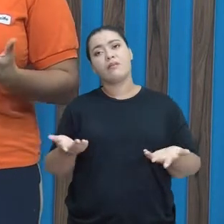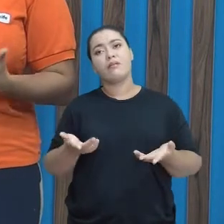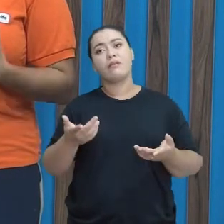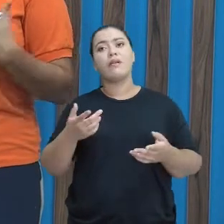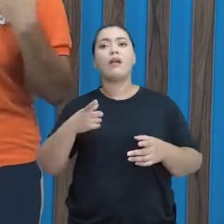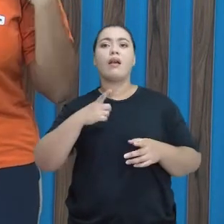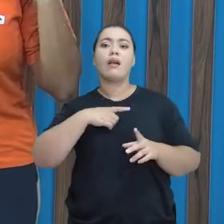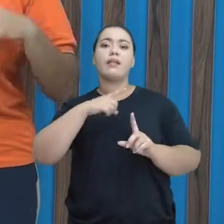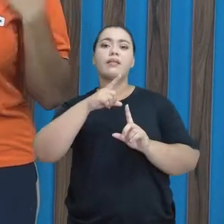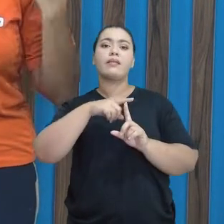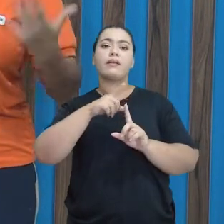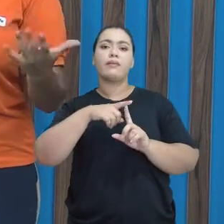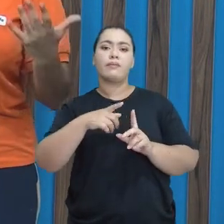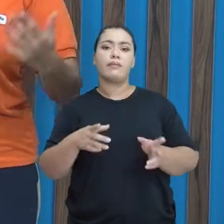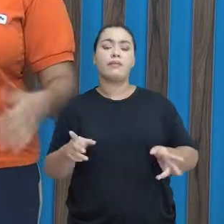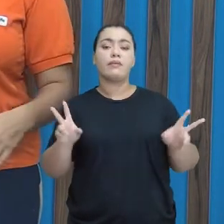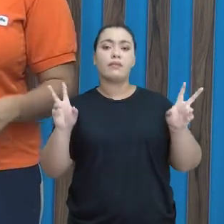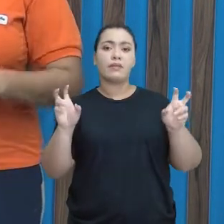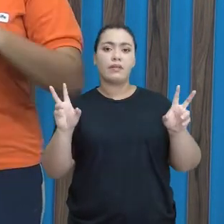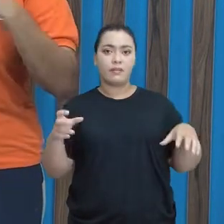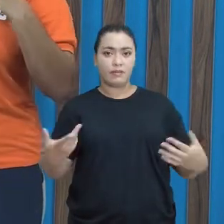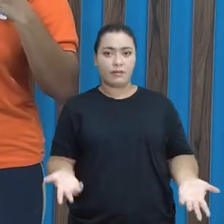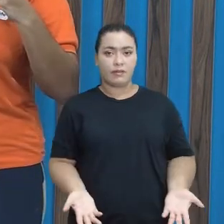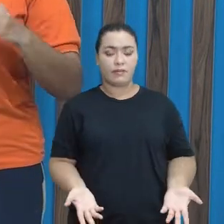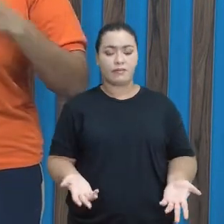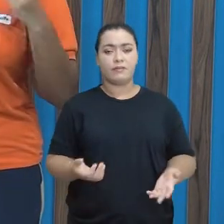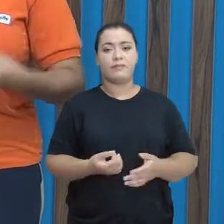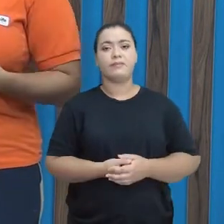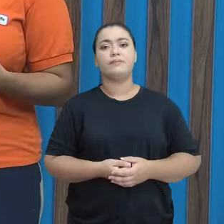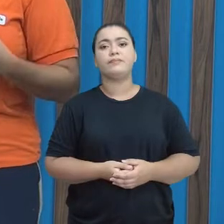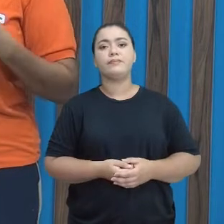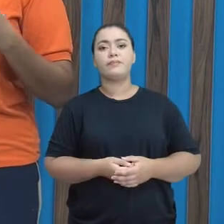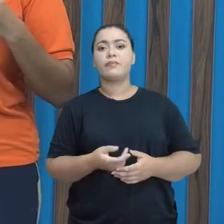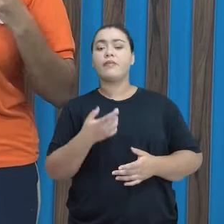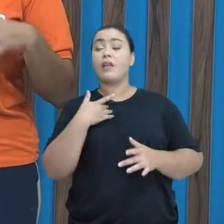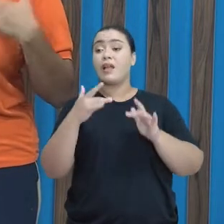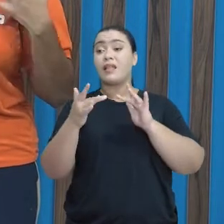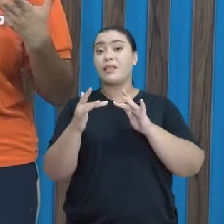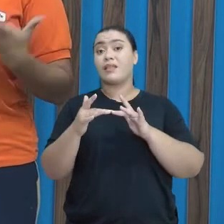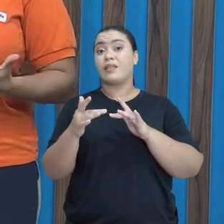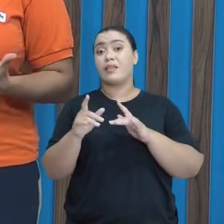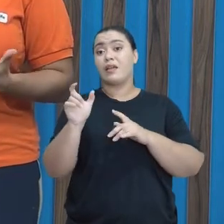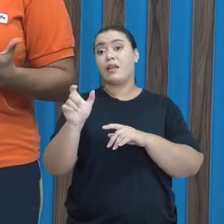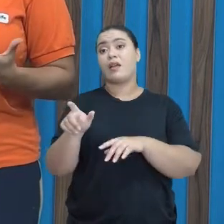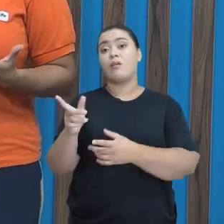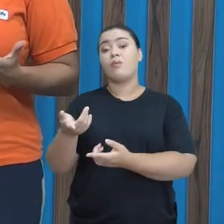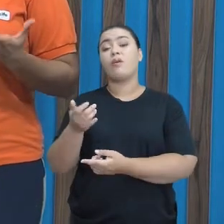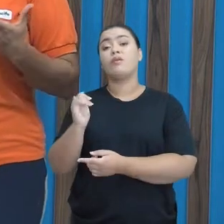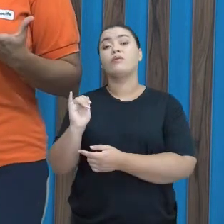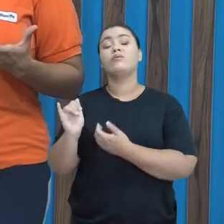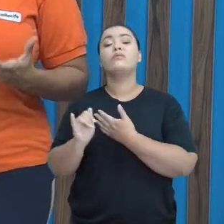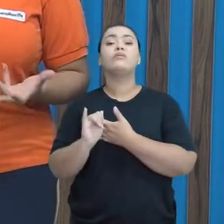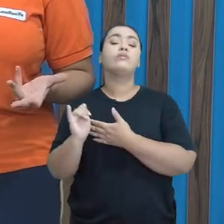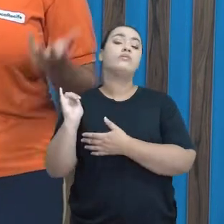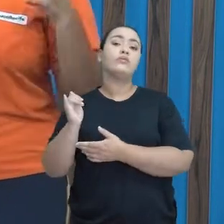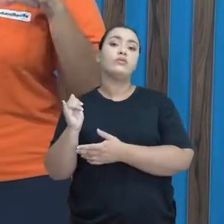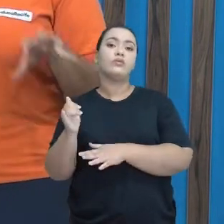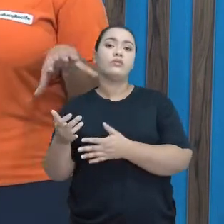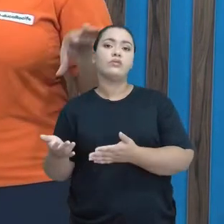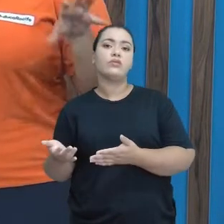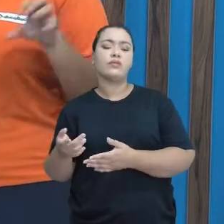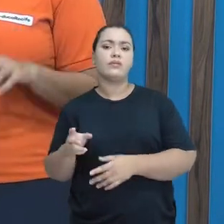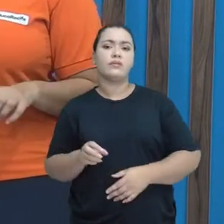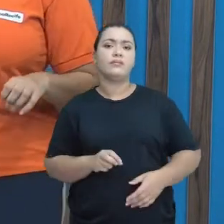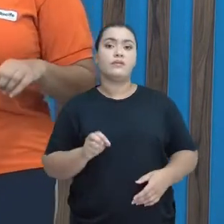roupa, que a gente vai usar de acordo com a situação discursiva. Então, às vezes, por exemplo, se